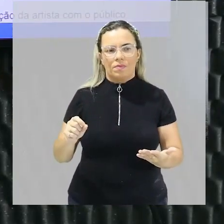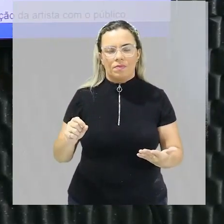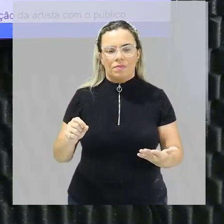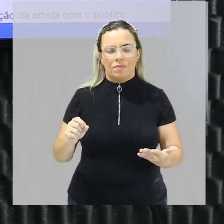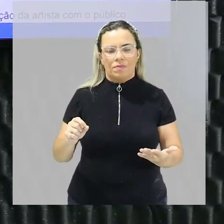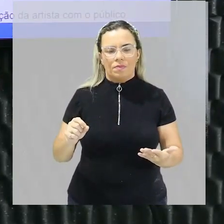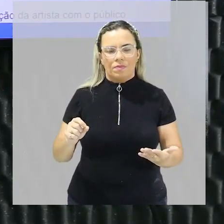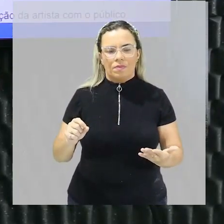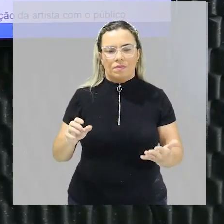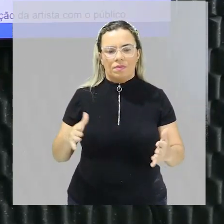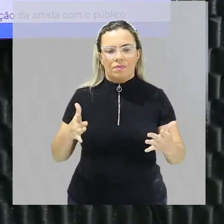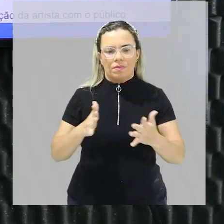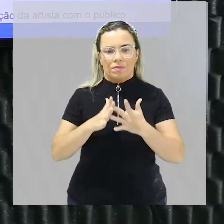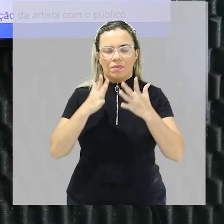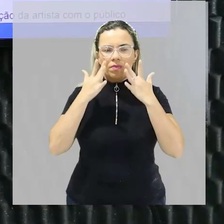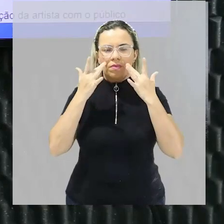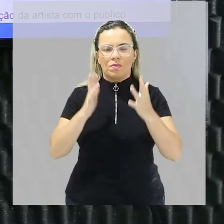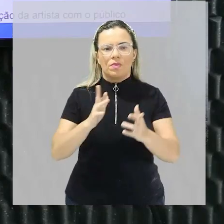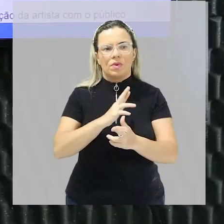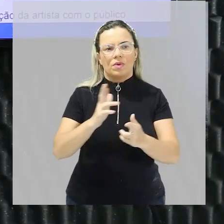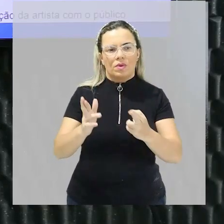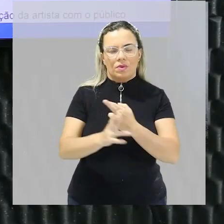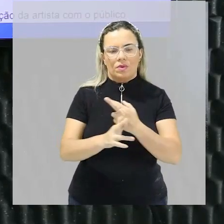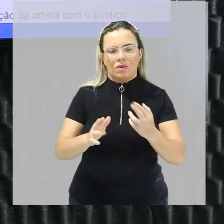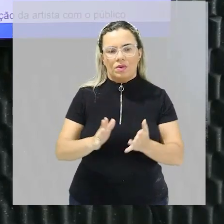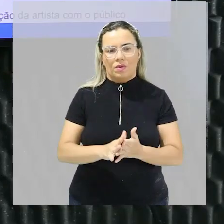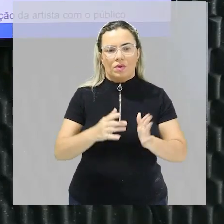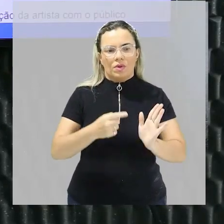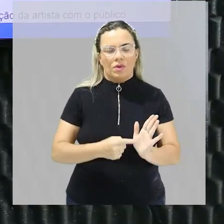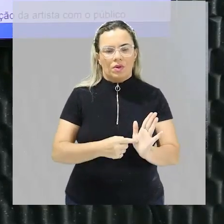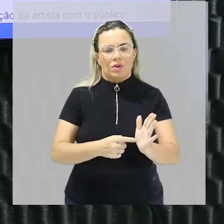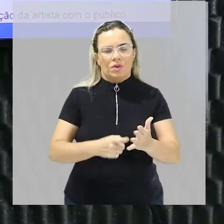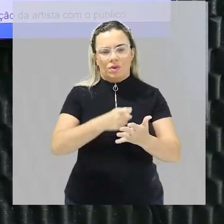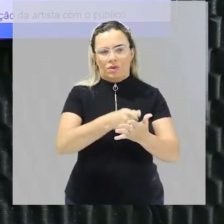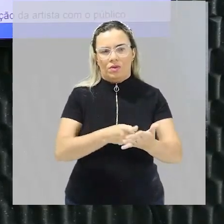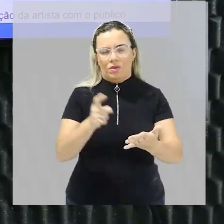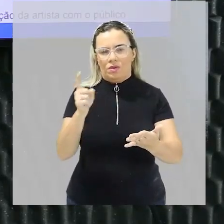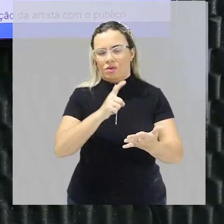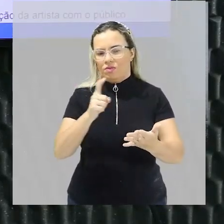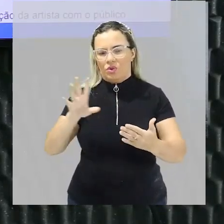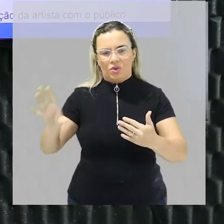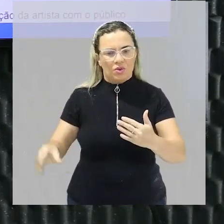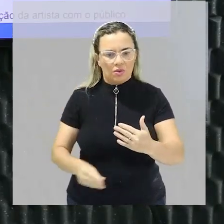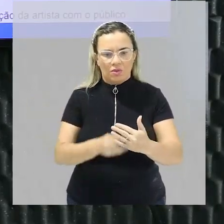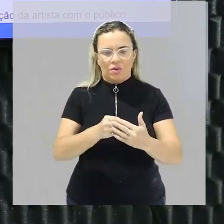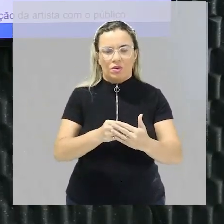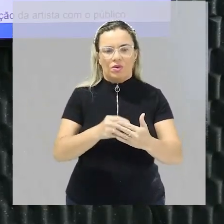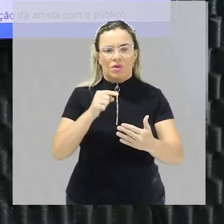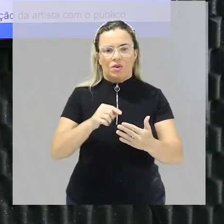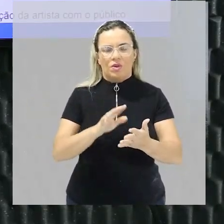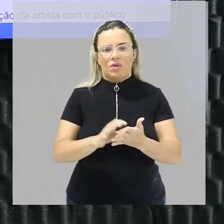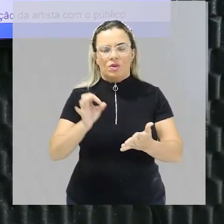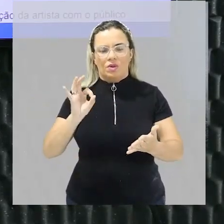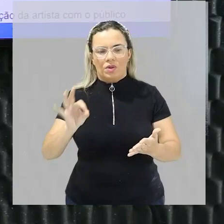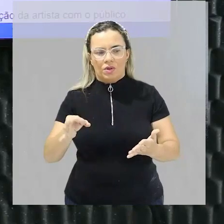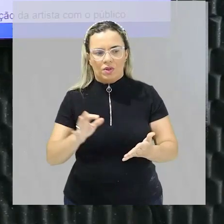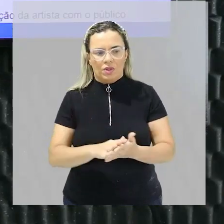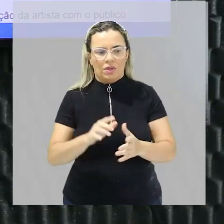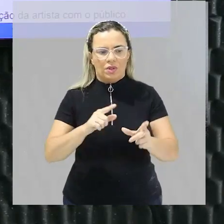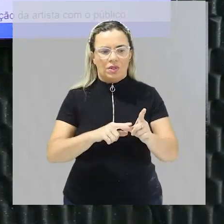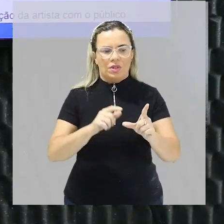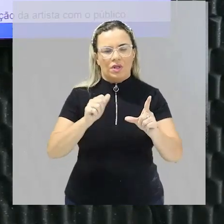arte relacional, o que nós temos aqui, na verdade, não é suficiente para colocar desta forma como está na